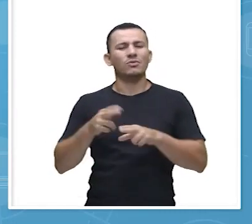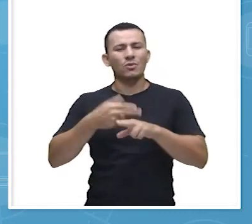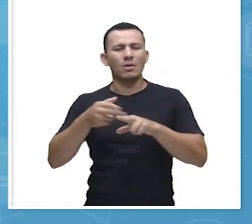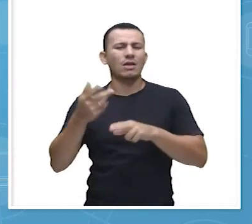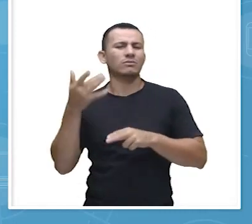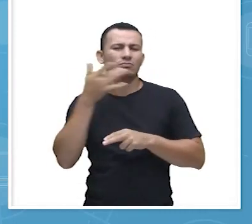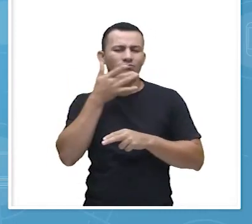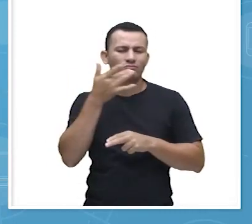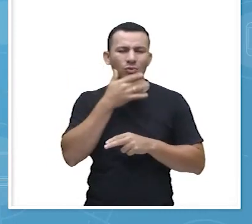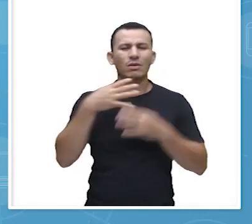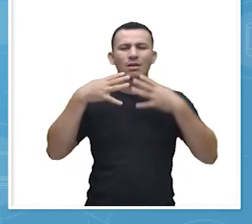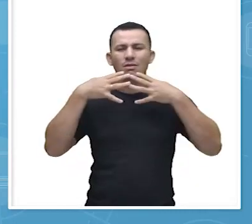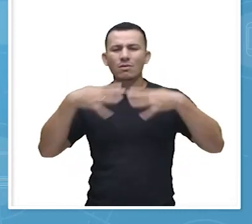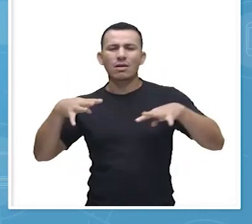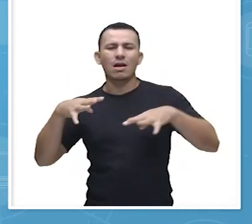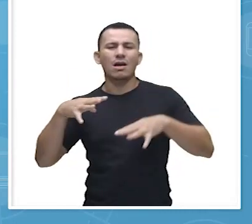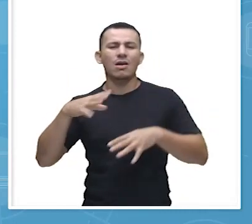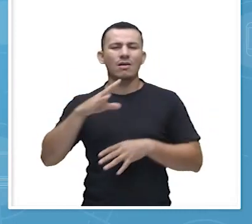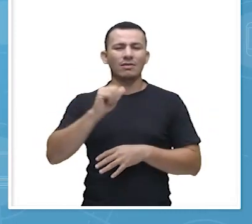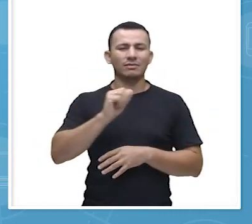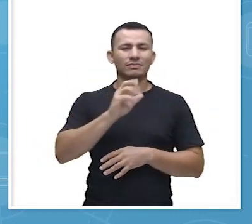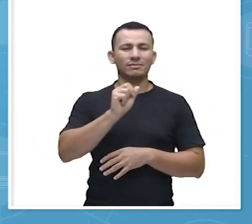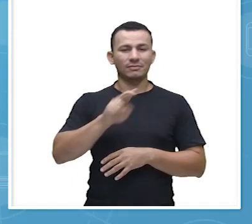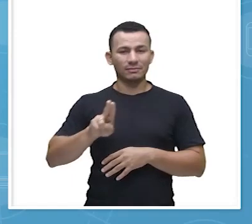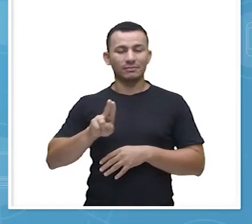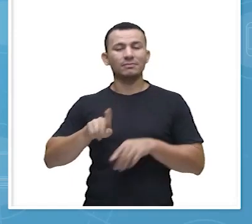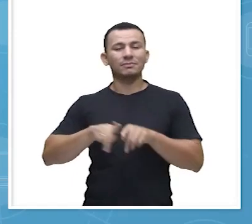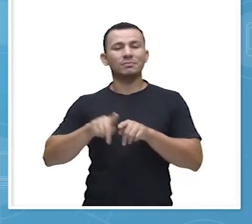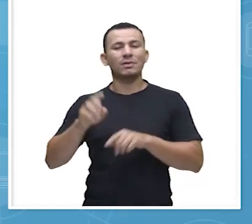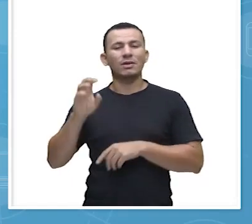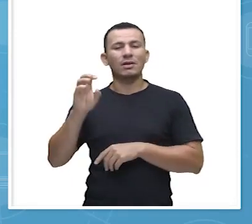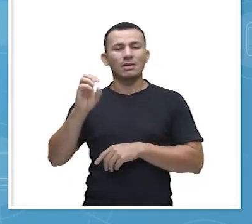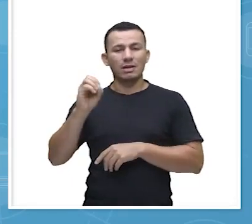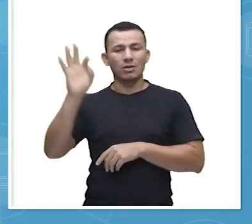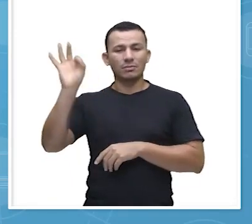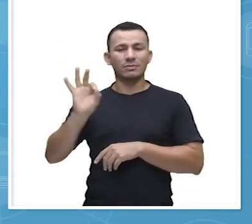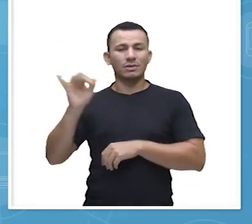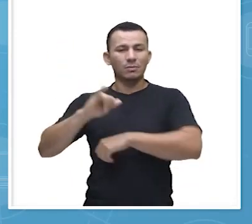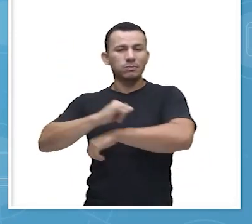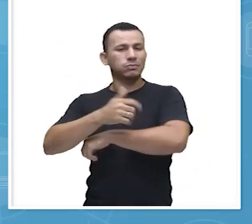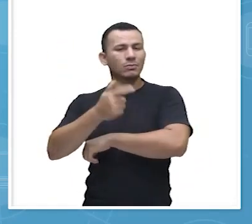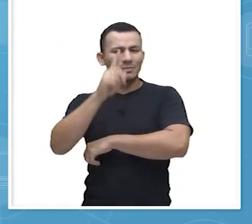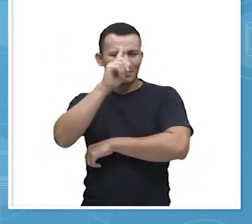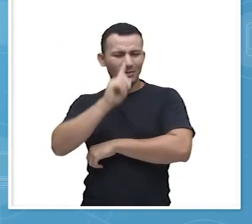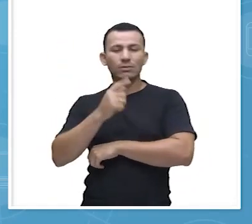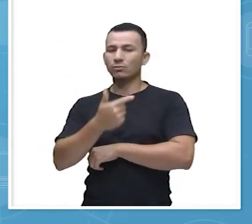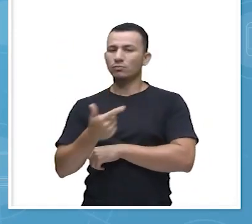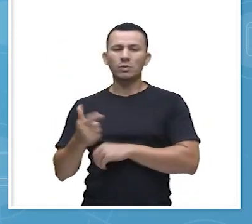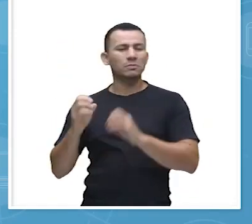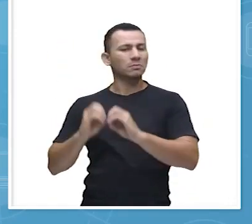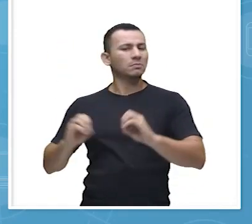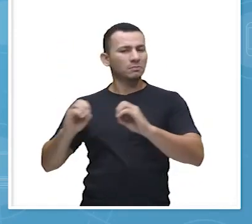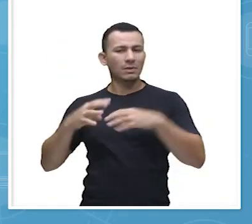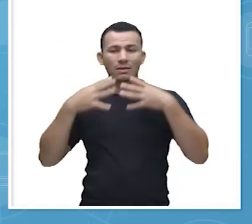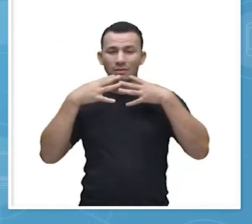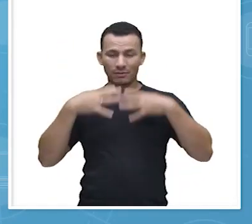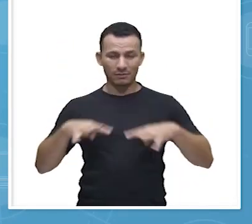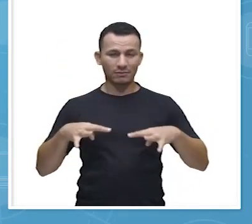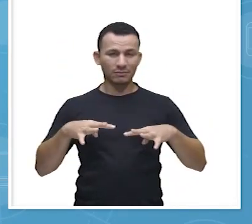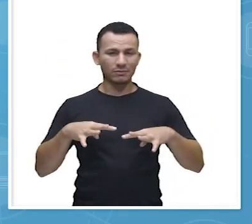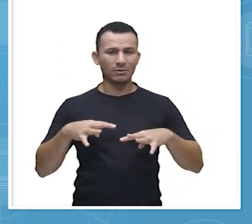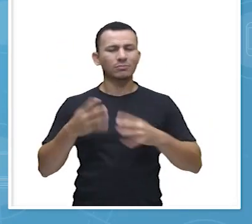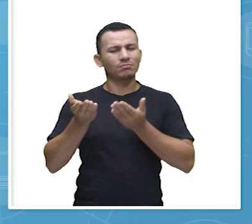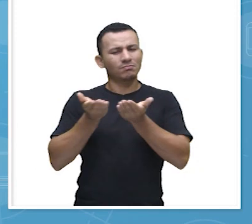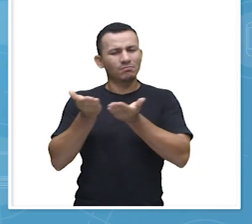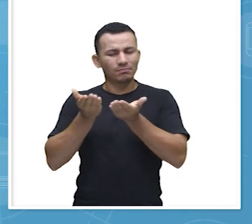mais cacau, ou seja, é um produto que vai te fazer bem, vai ser bom para você. Então, aqui está o texto.